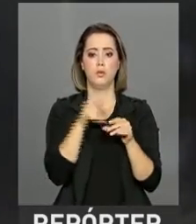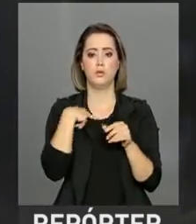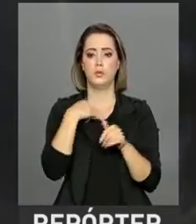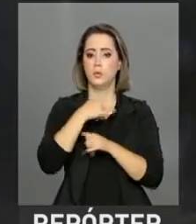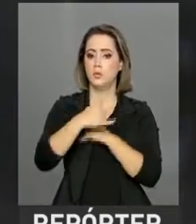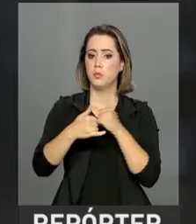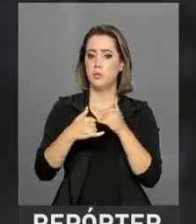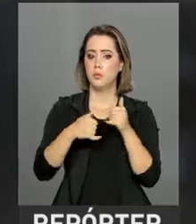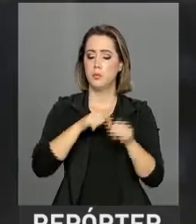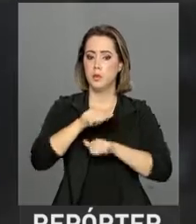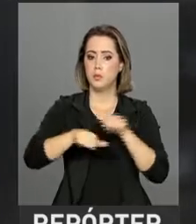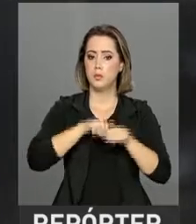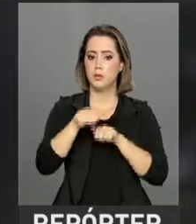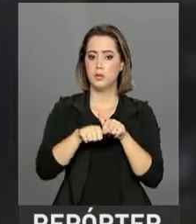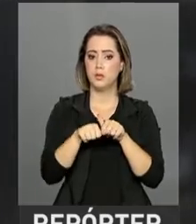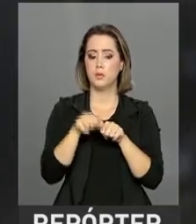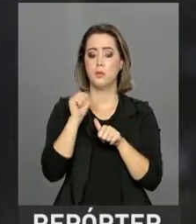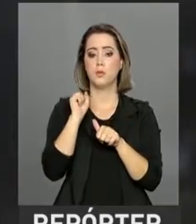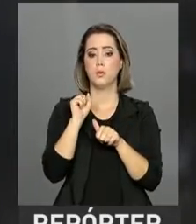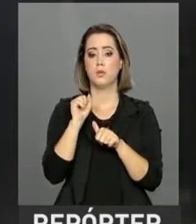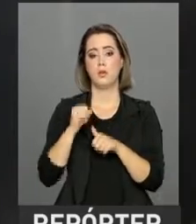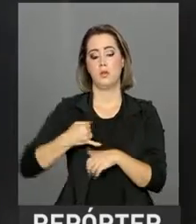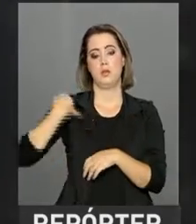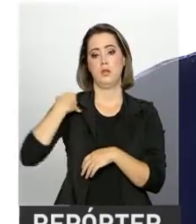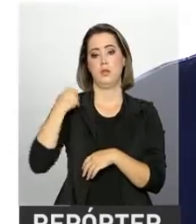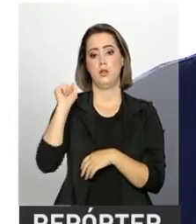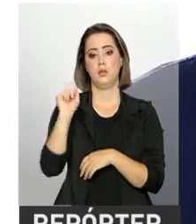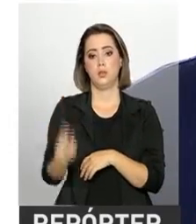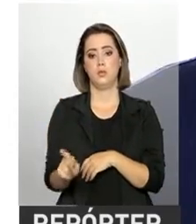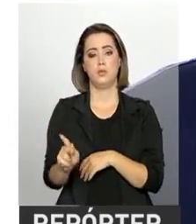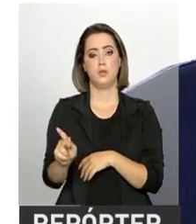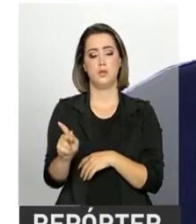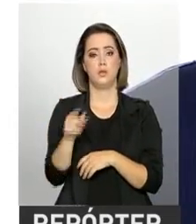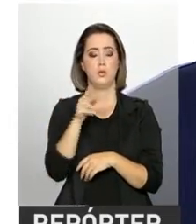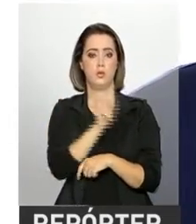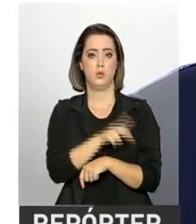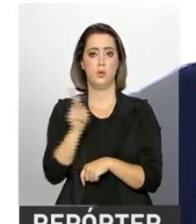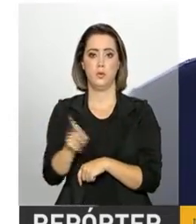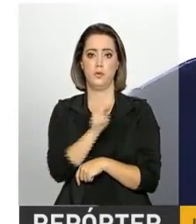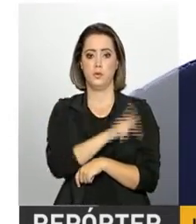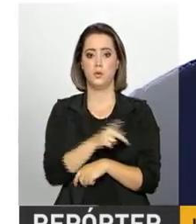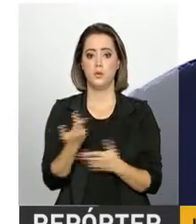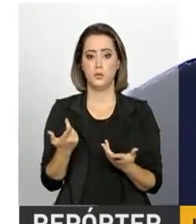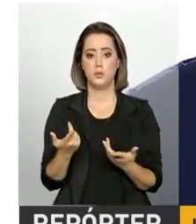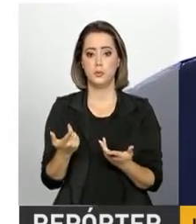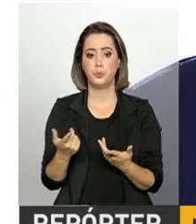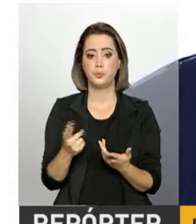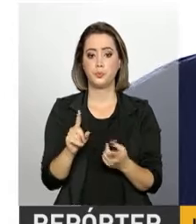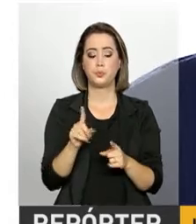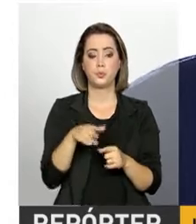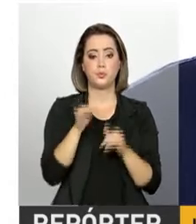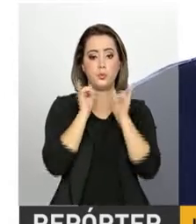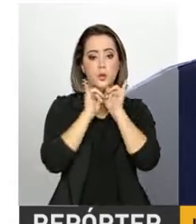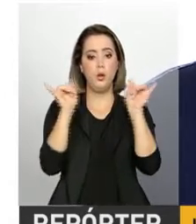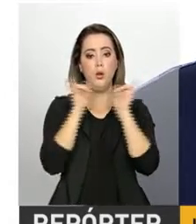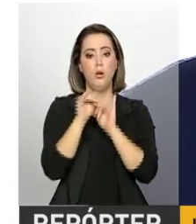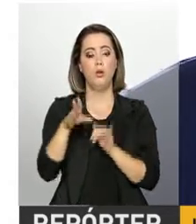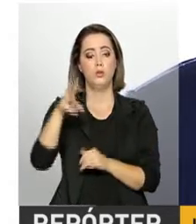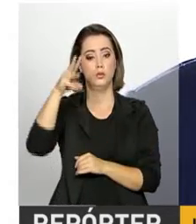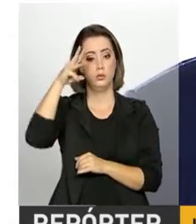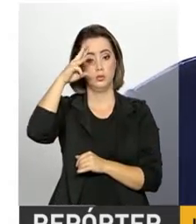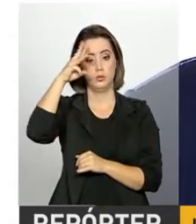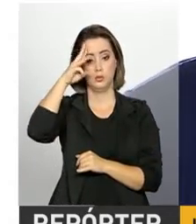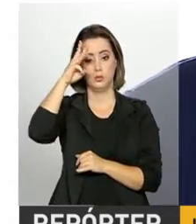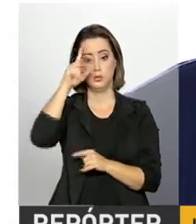dos professores de aposentadoria dos professores no anúncio feito na noite de terça o presidente destacou que a